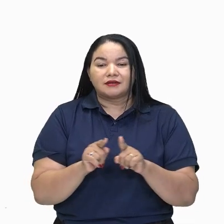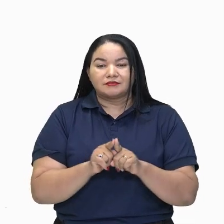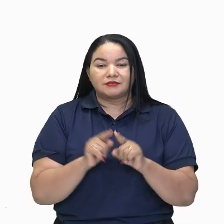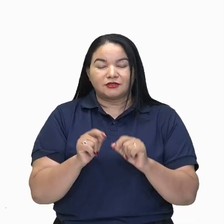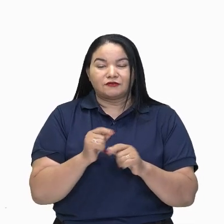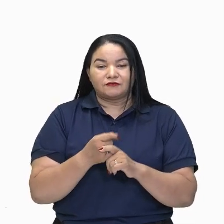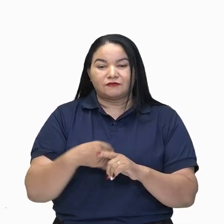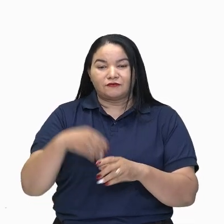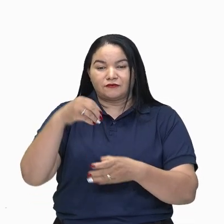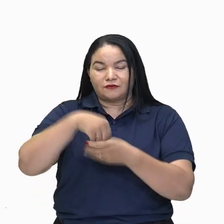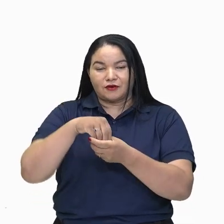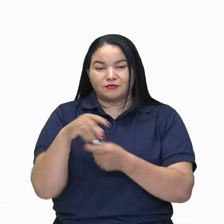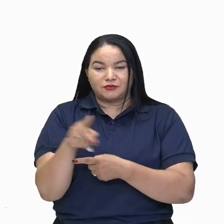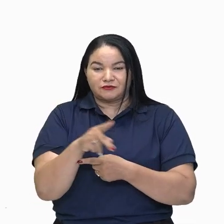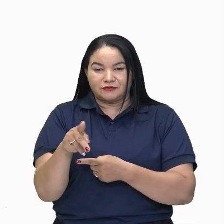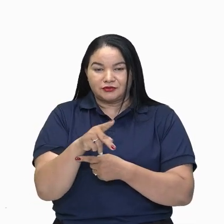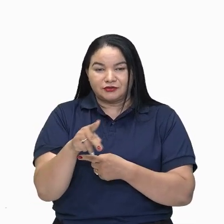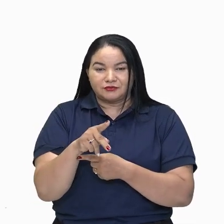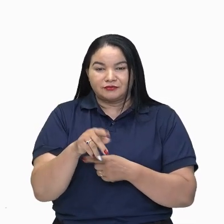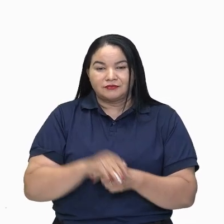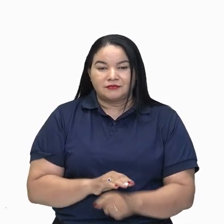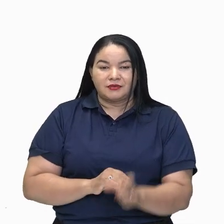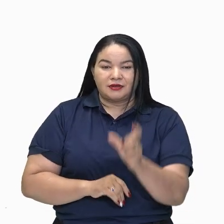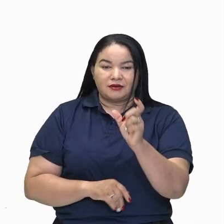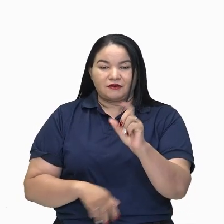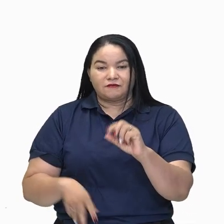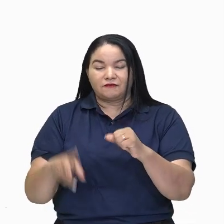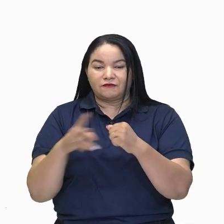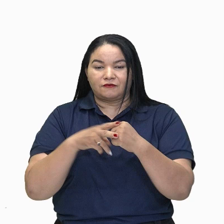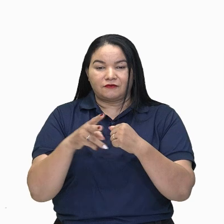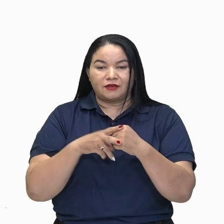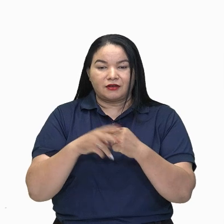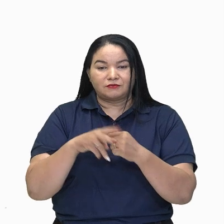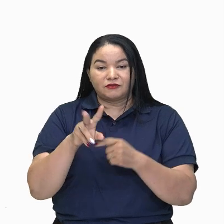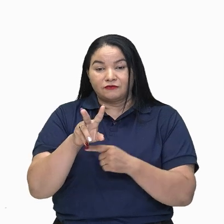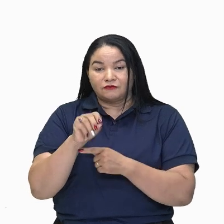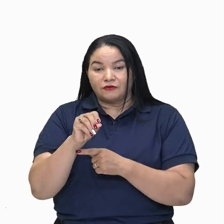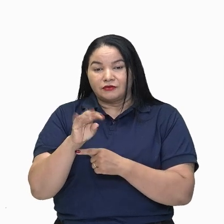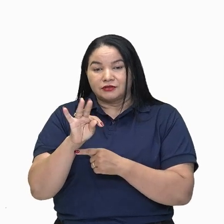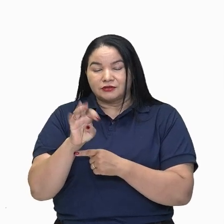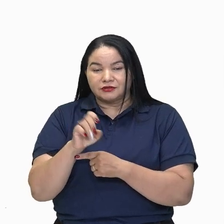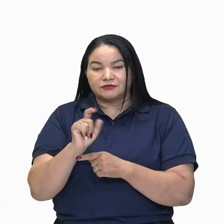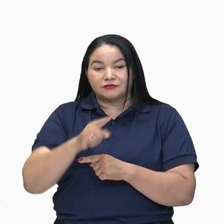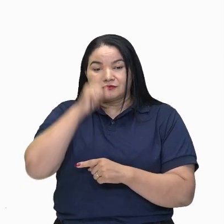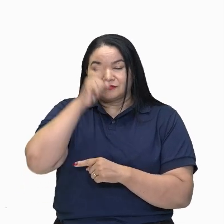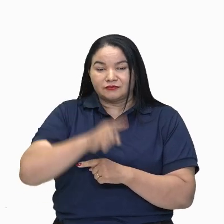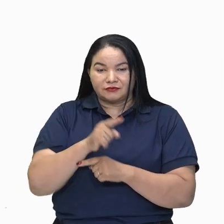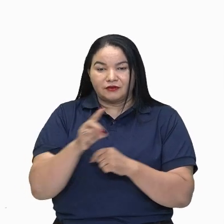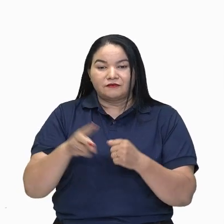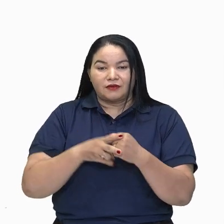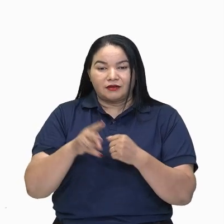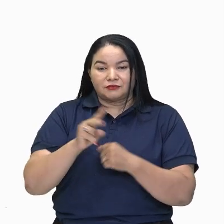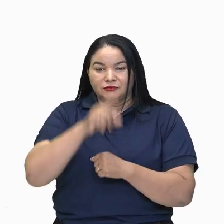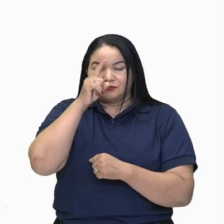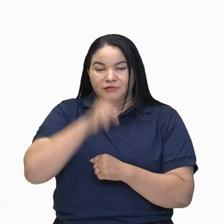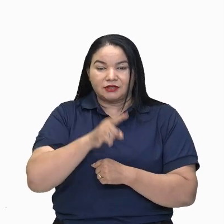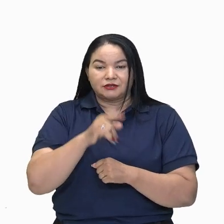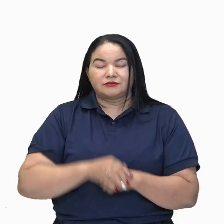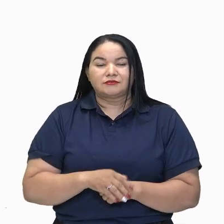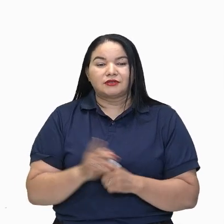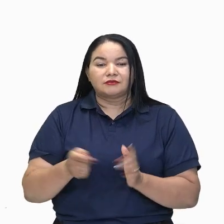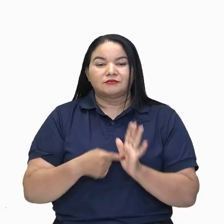professor Oliveira, observe que tem um verbo vote, que é o verbo que está no imperativo. Então, ele vai apresentar uma